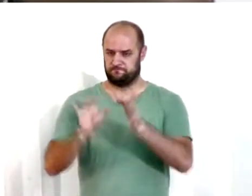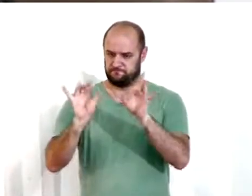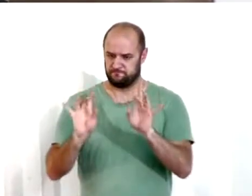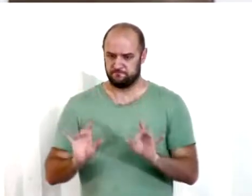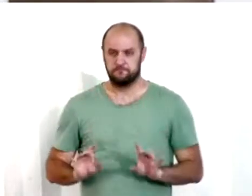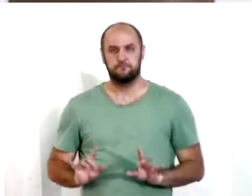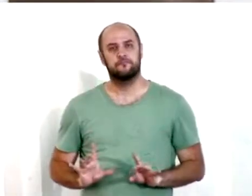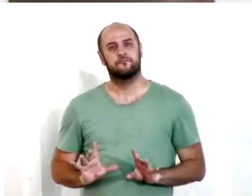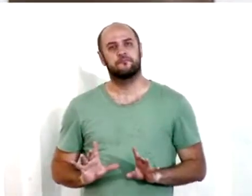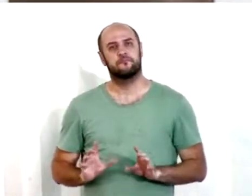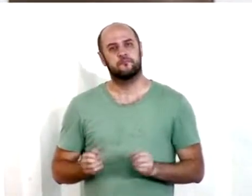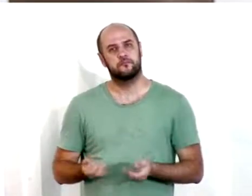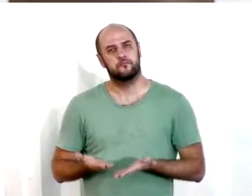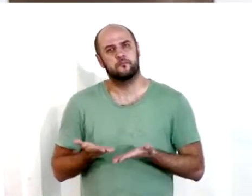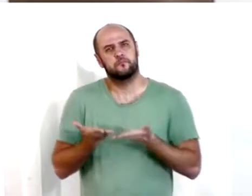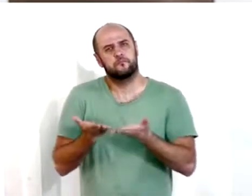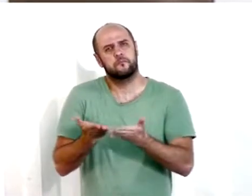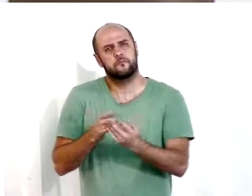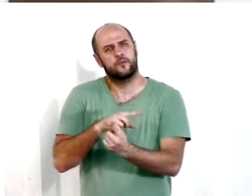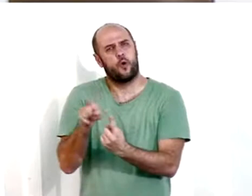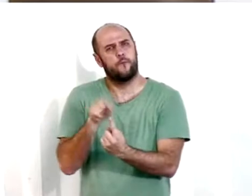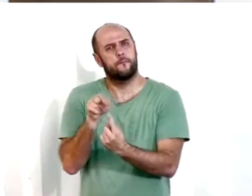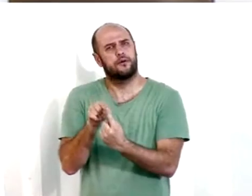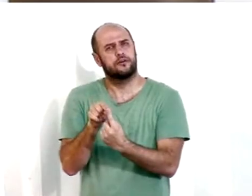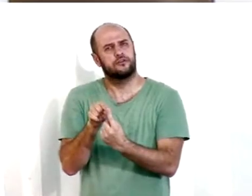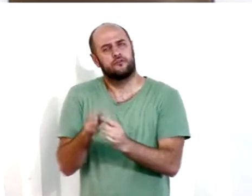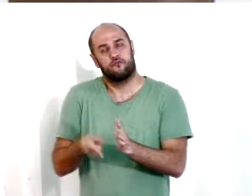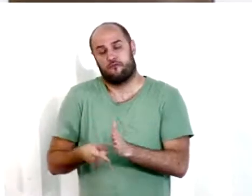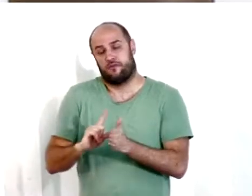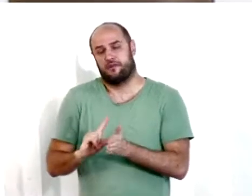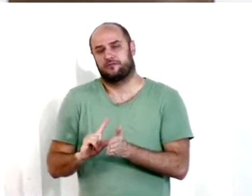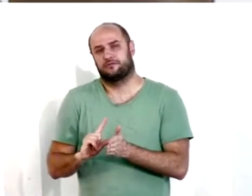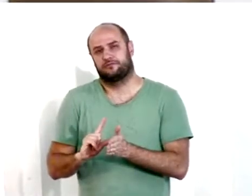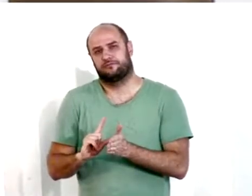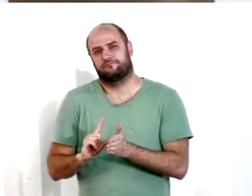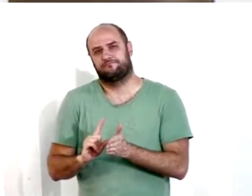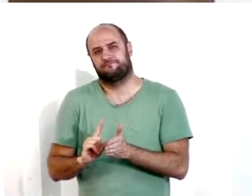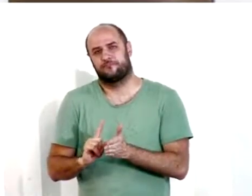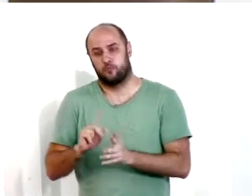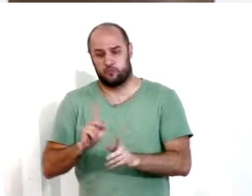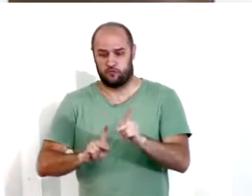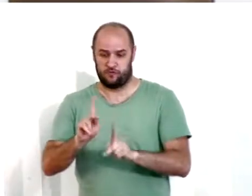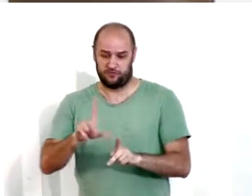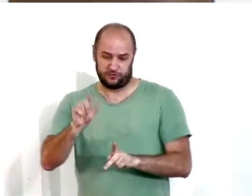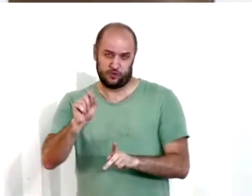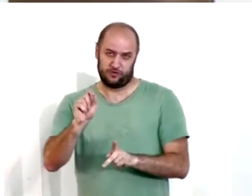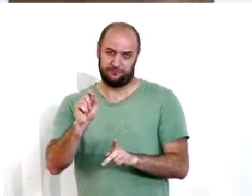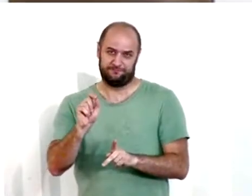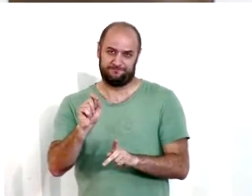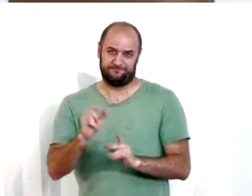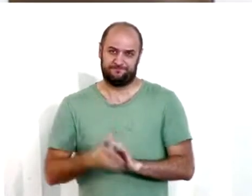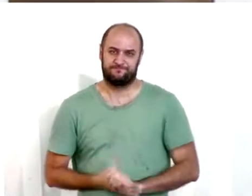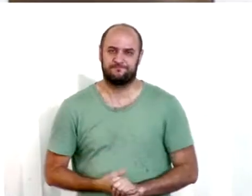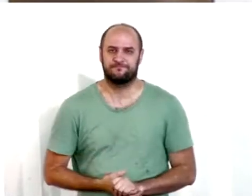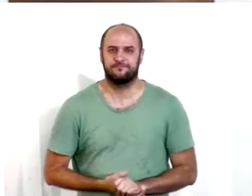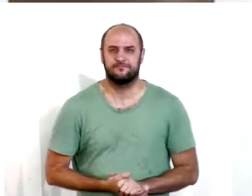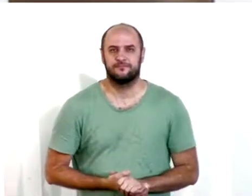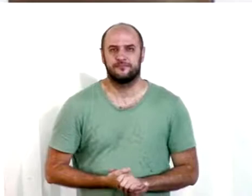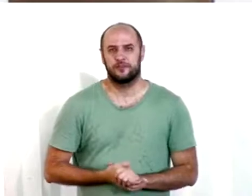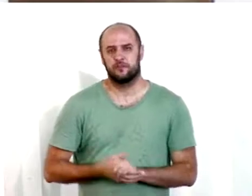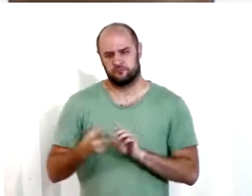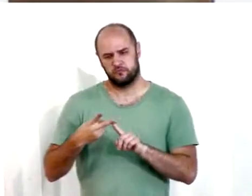é dar um predestino a esse que Ele escolheu, a esse povo que Ele escolheu. E a segunda bênção, então,